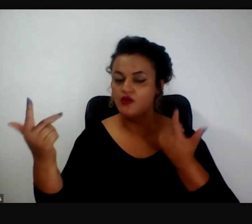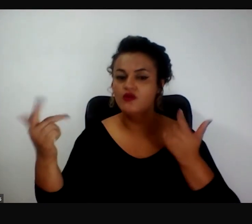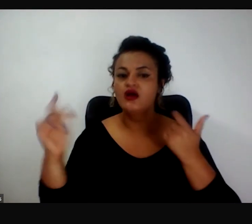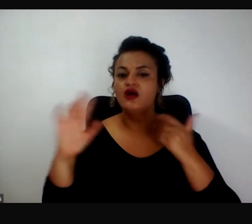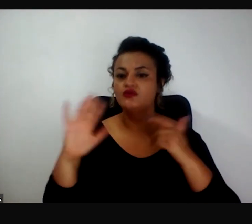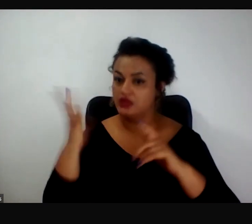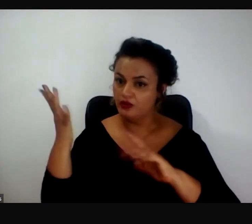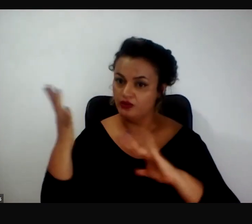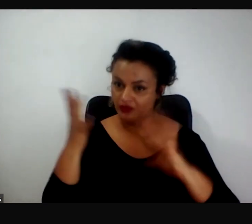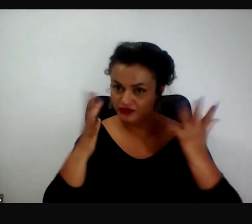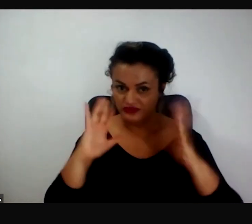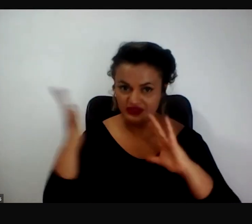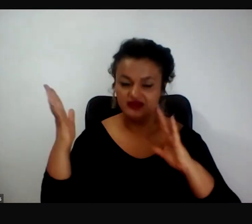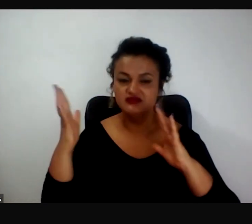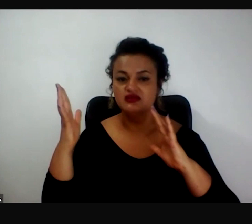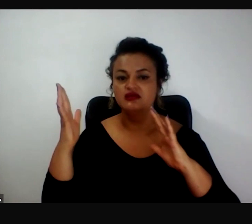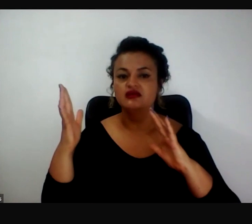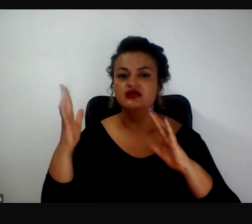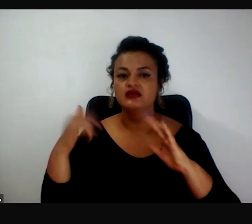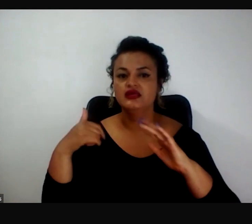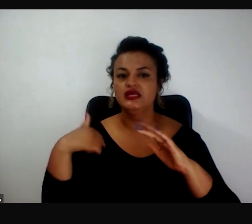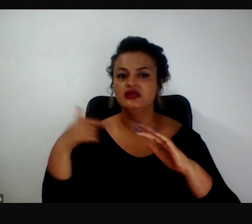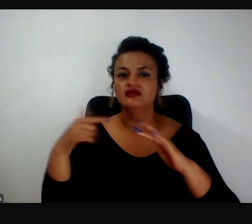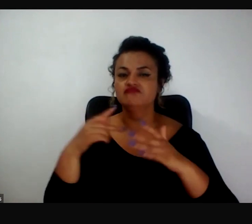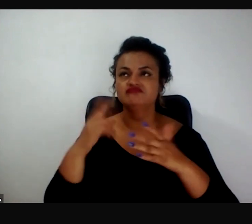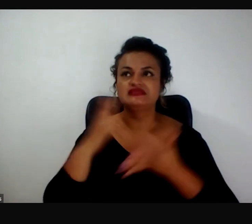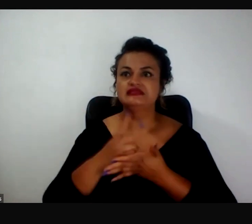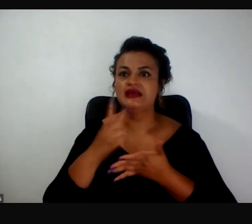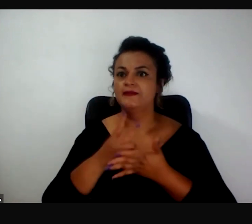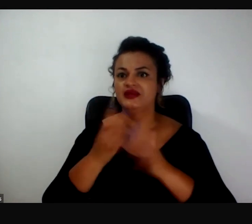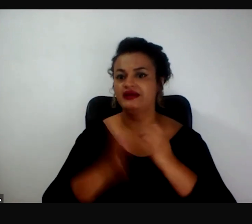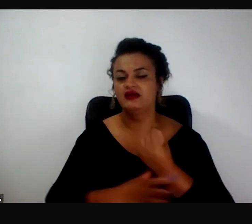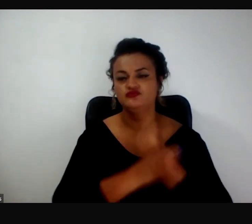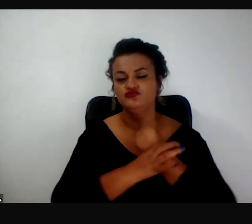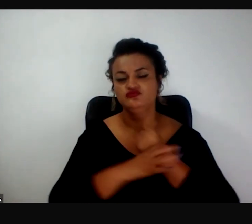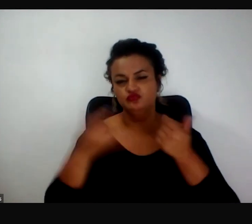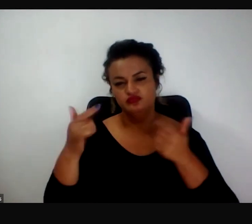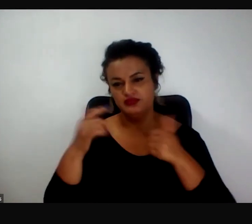iguais, coisa que não sempre estive garantida. E